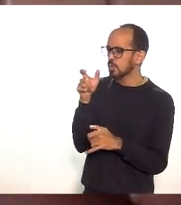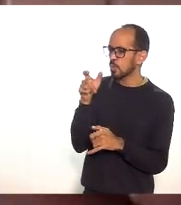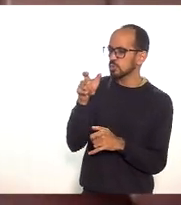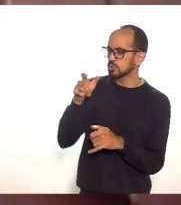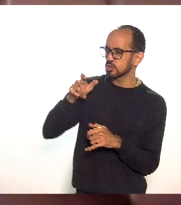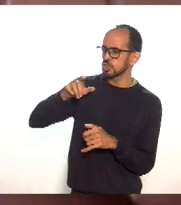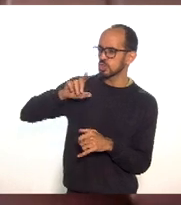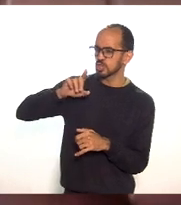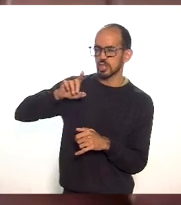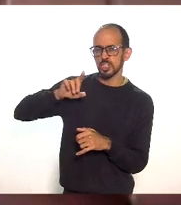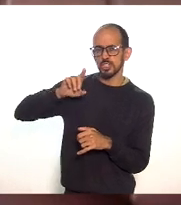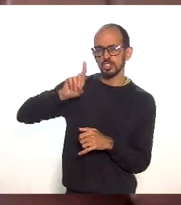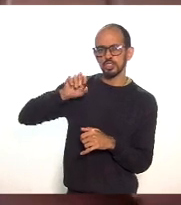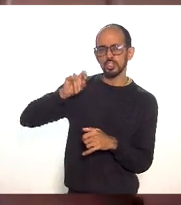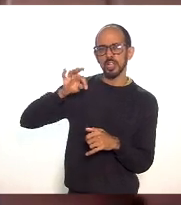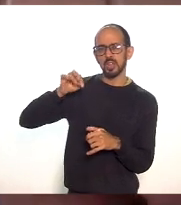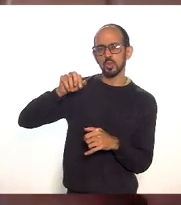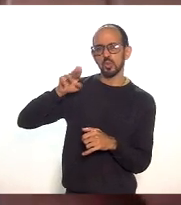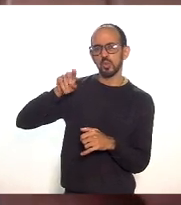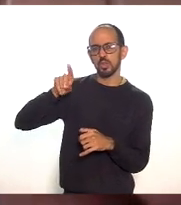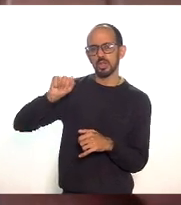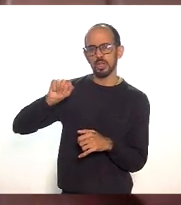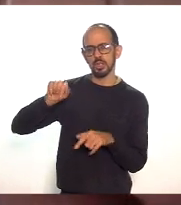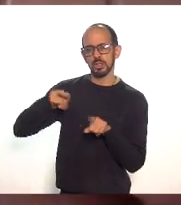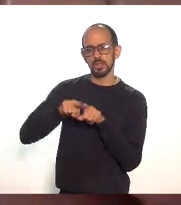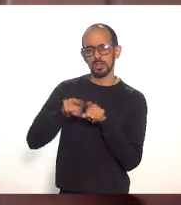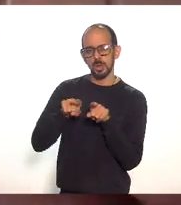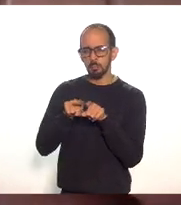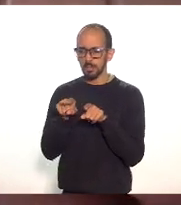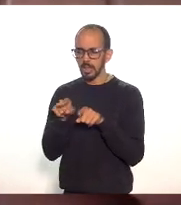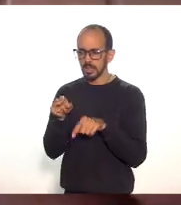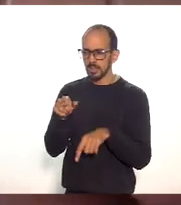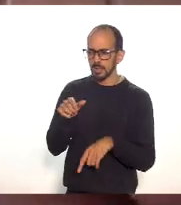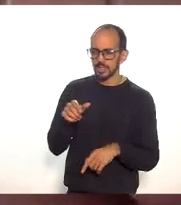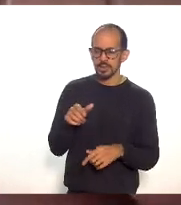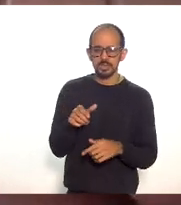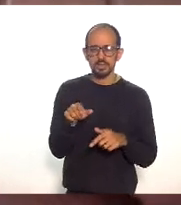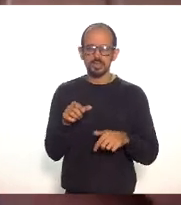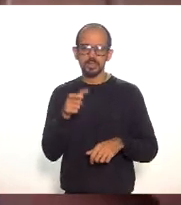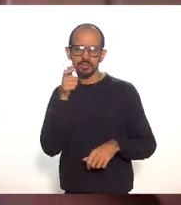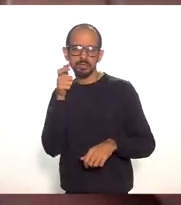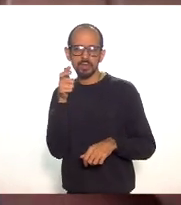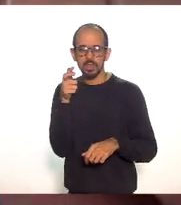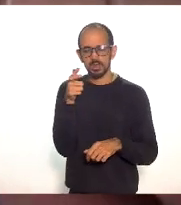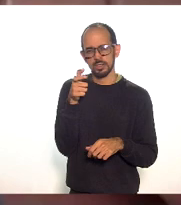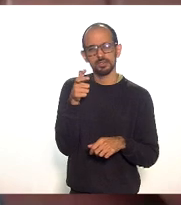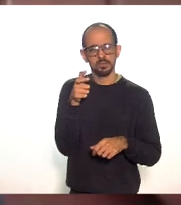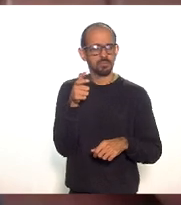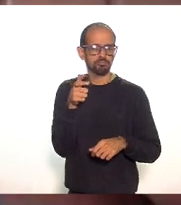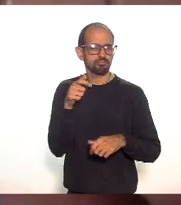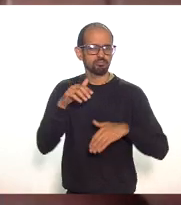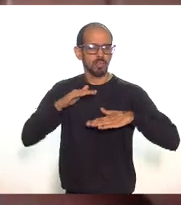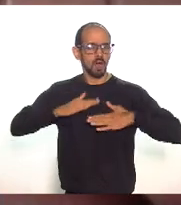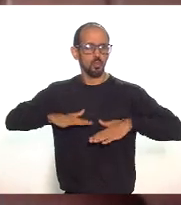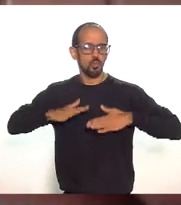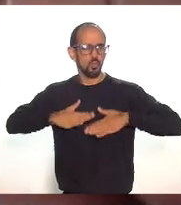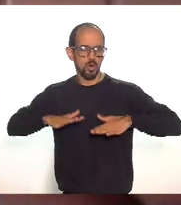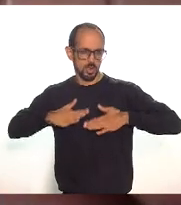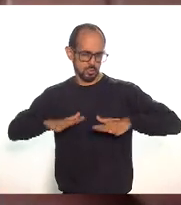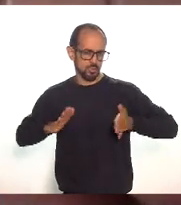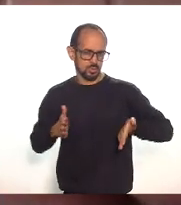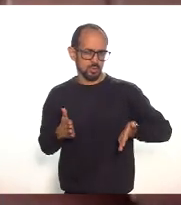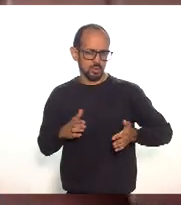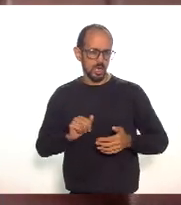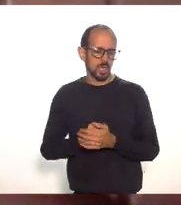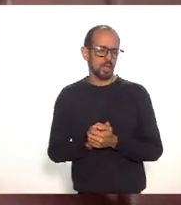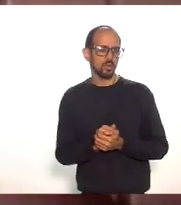com supressão de direitos e flerta com uma tranquilidade absurda. Quer dizer, sempre flertou, né? Agora